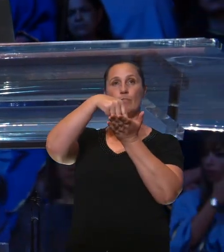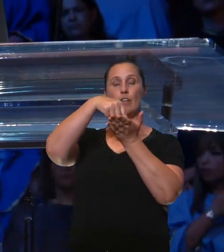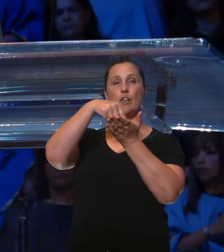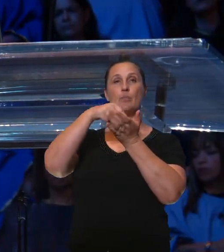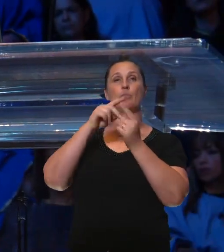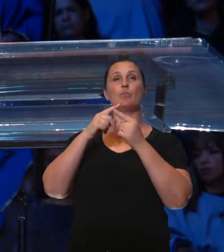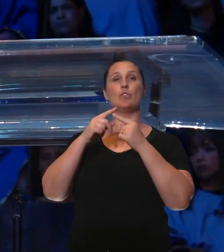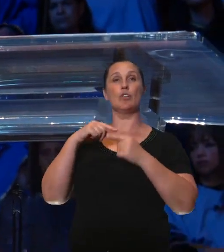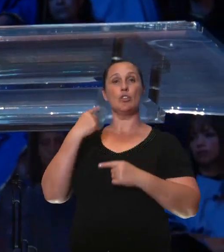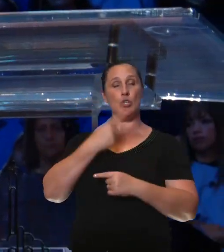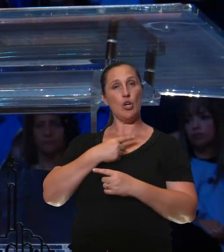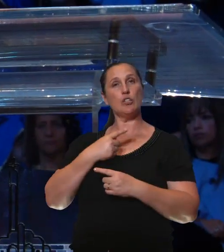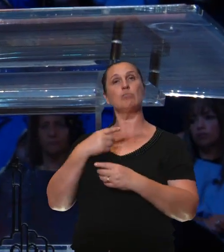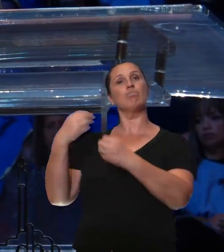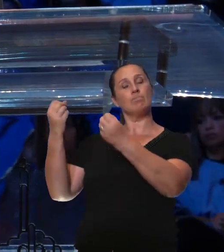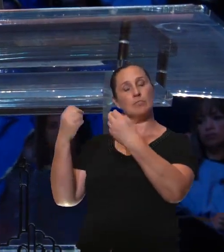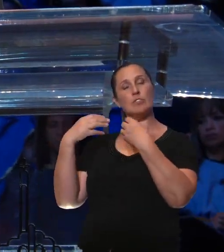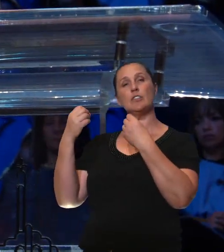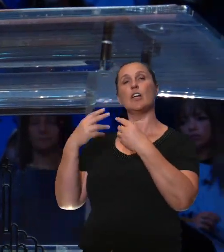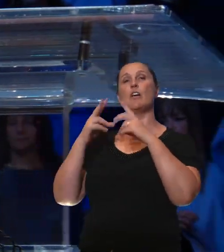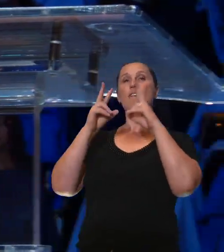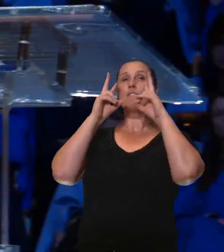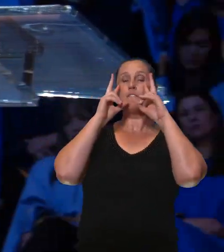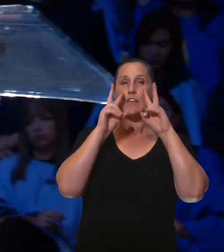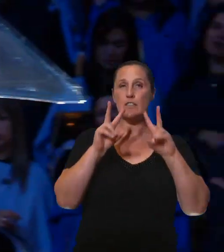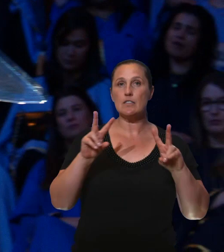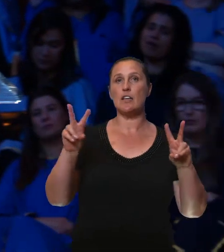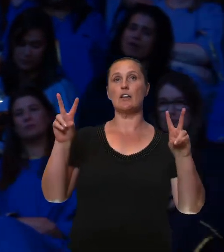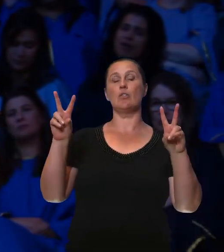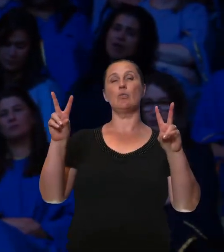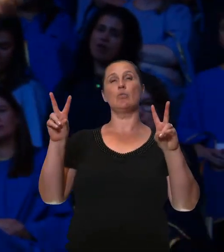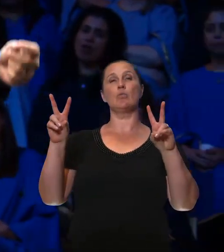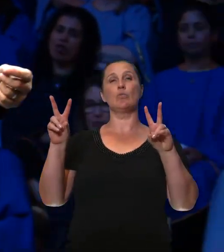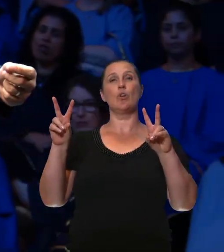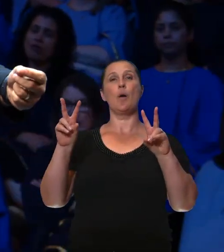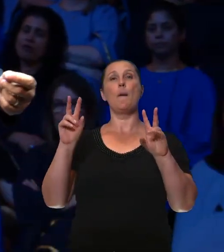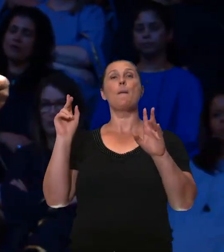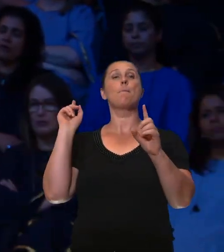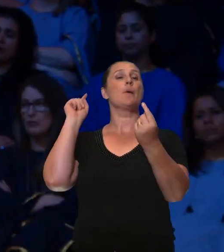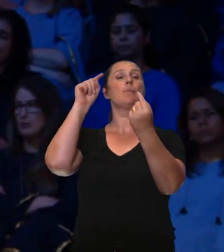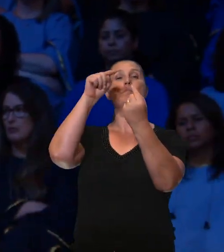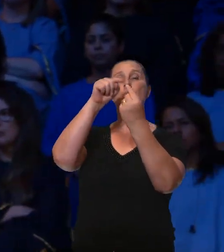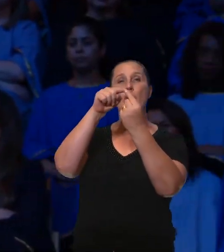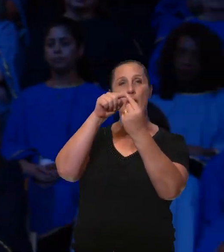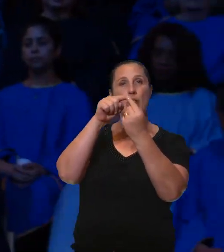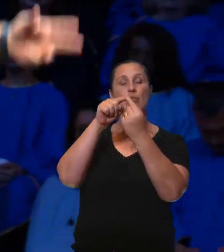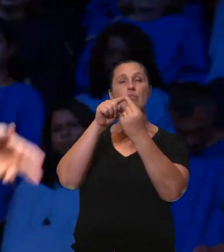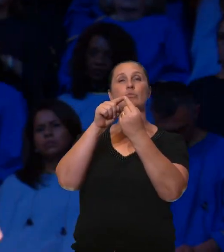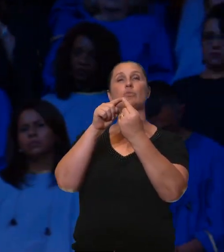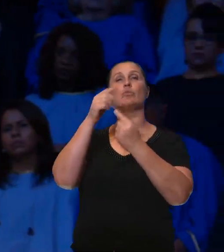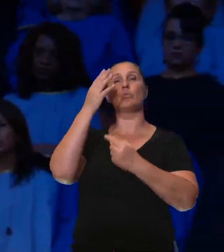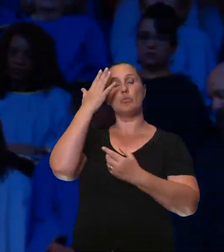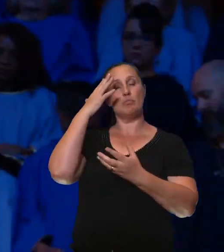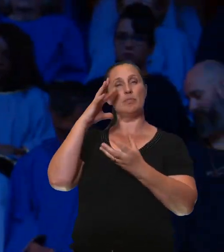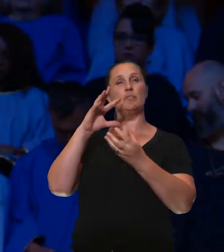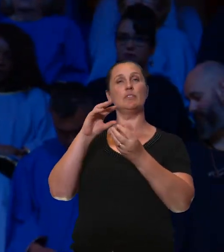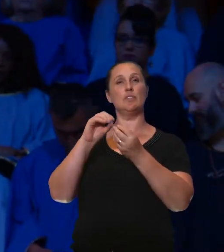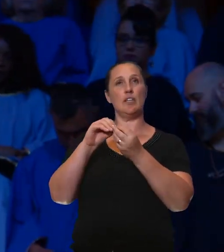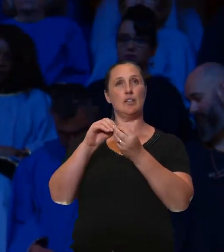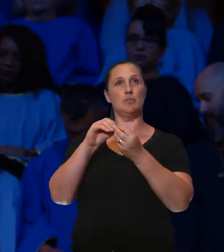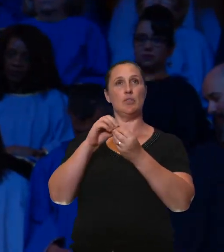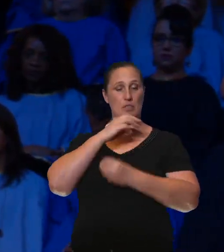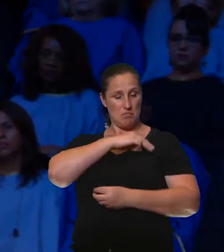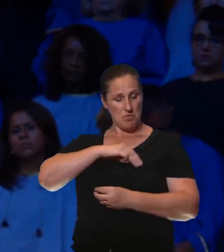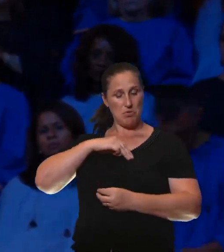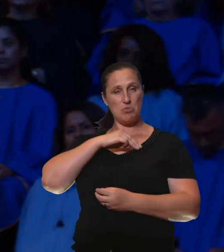estamos bem discipulados no que é visão, nós estamos bem discipulados no que é um propósito, nós sabemos as missões que a igreja faz,